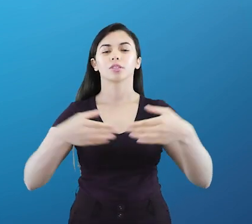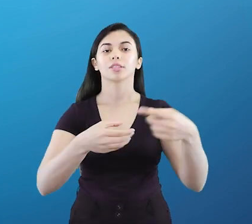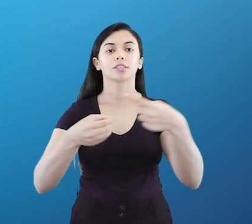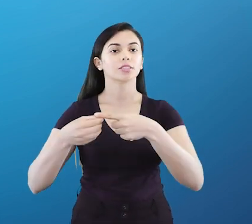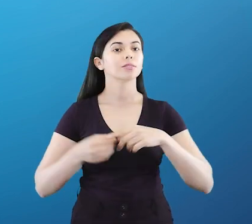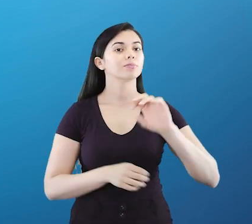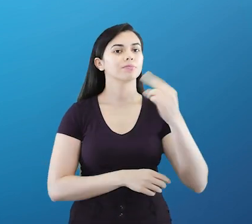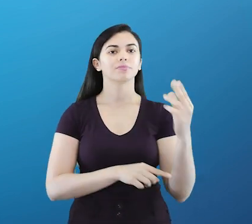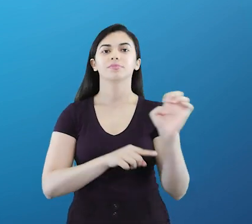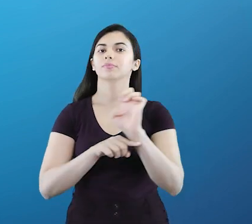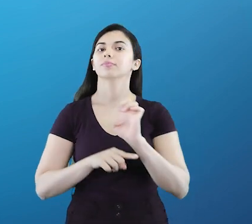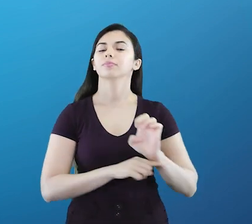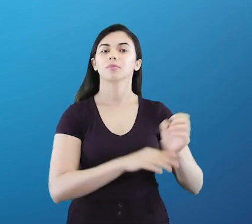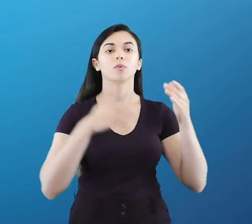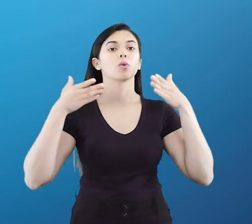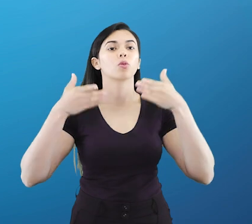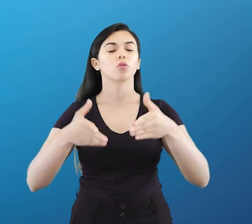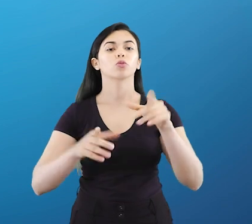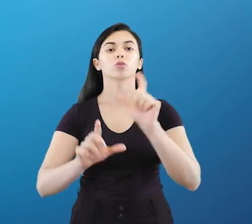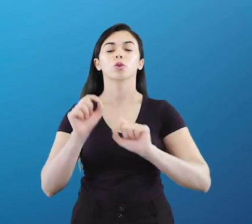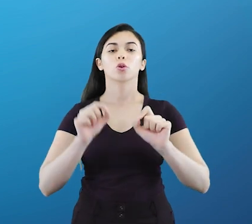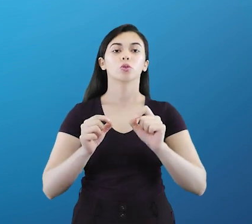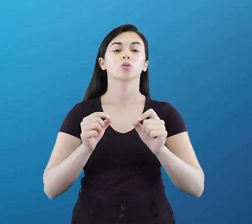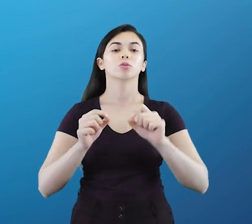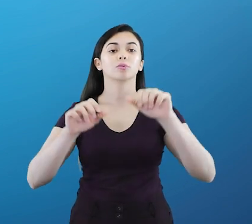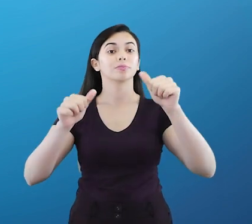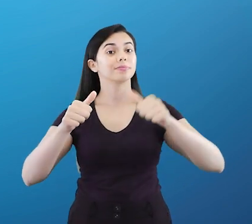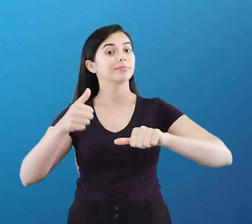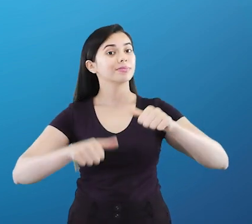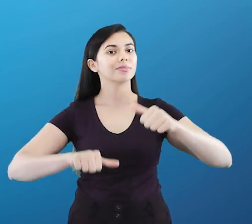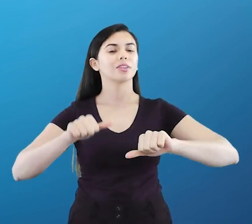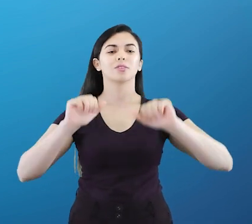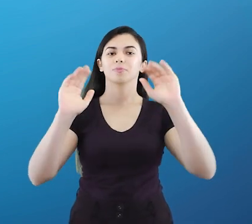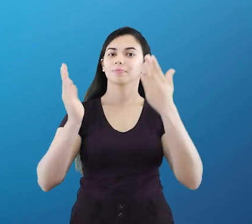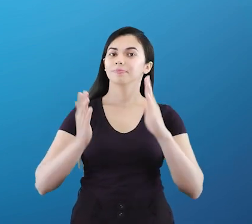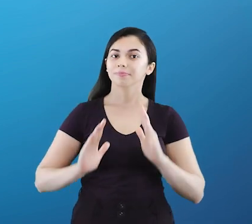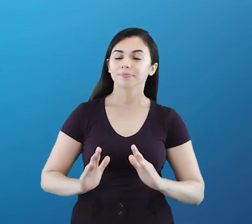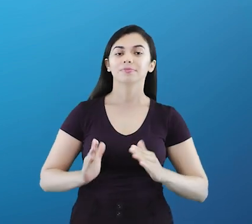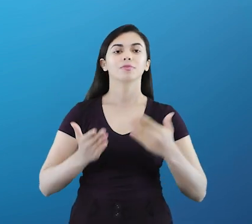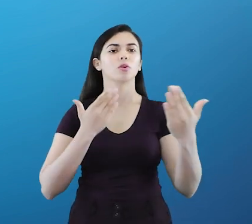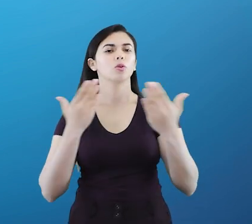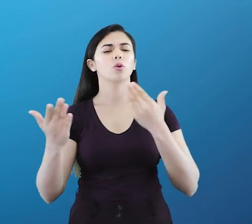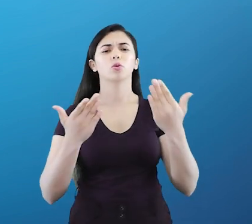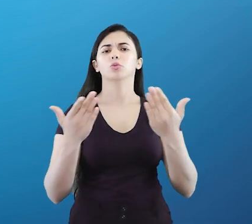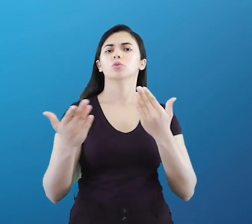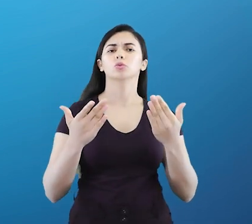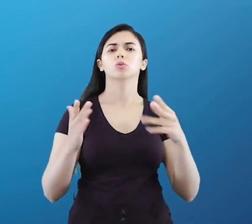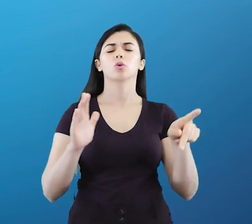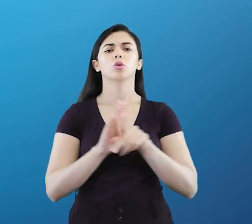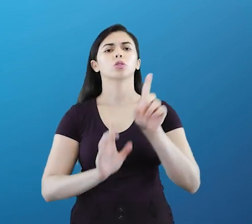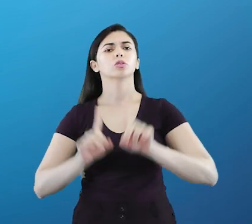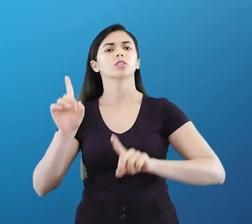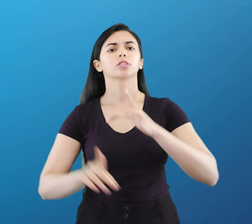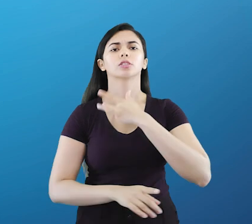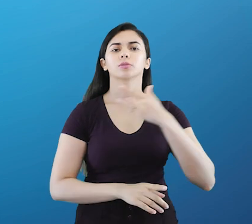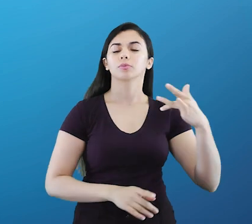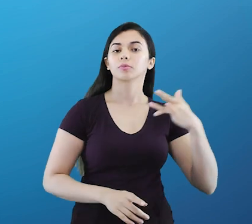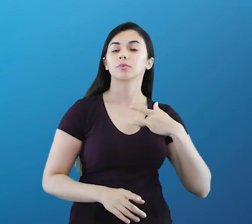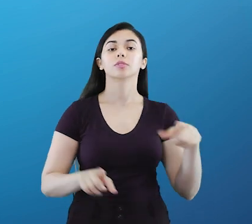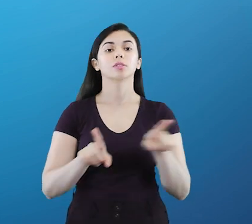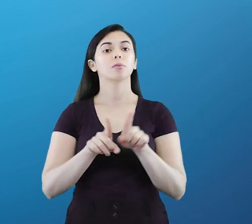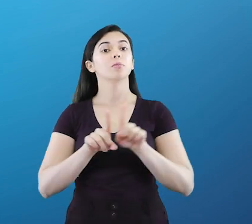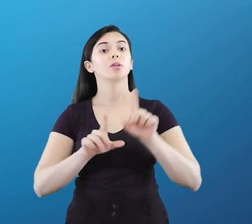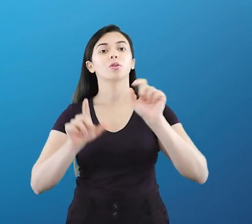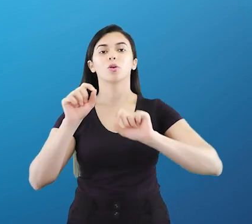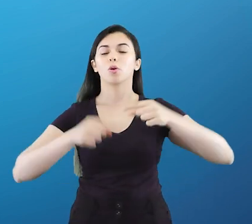cidade ou estado, com base na análise e comparação de indicadores de saúde e dos resultados de políticas públicas